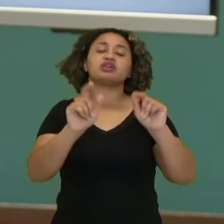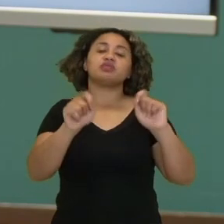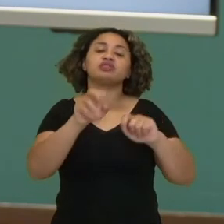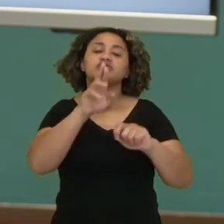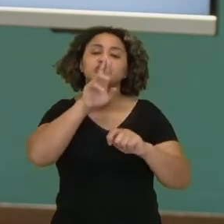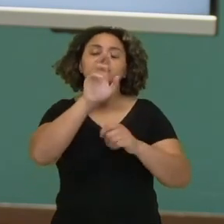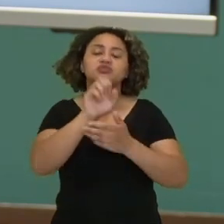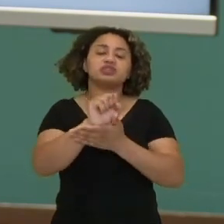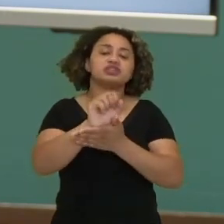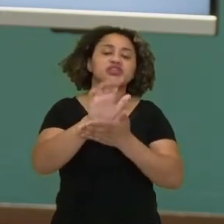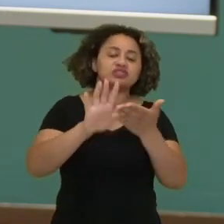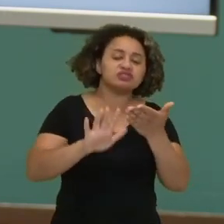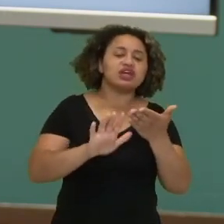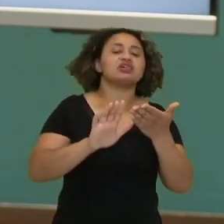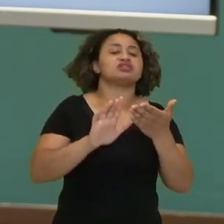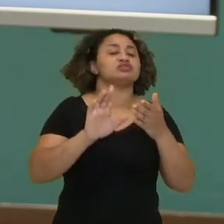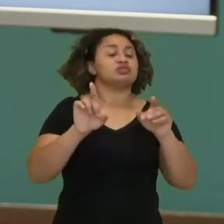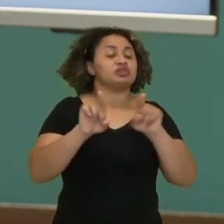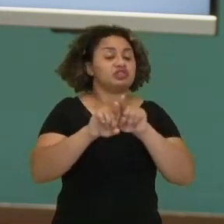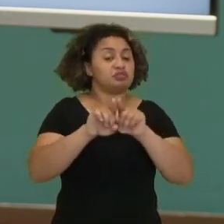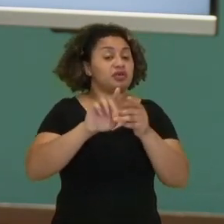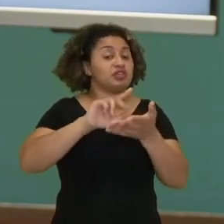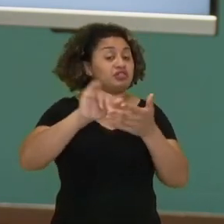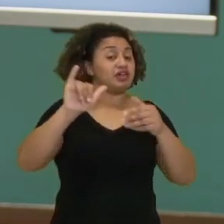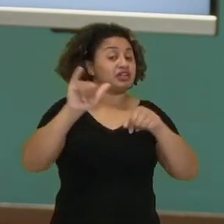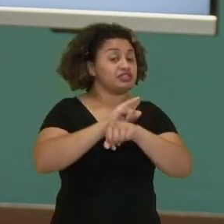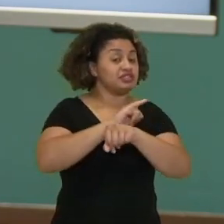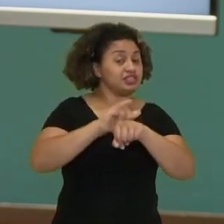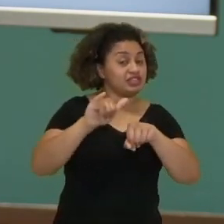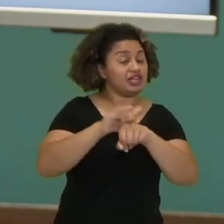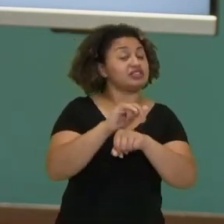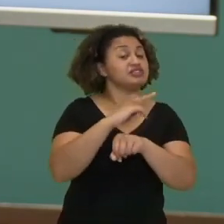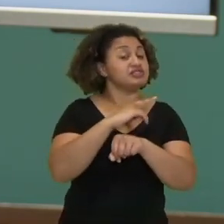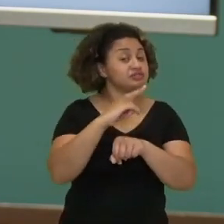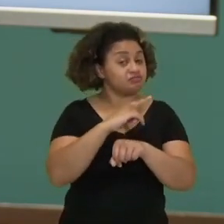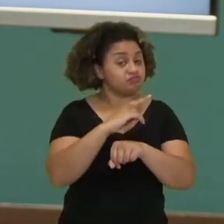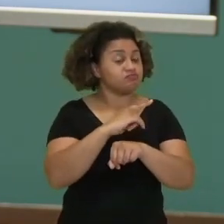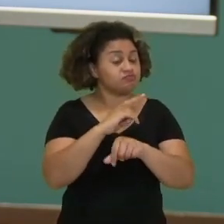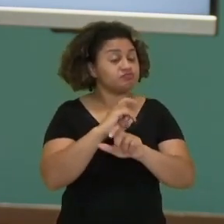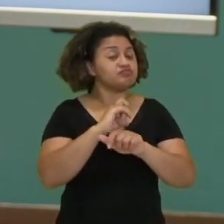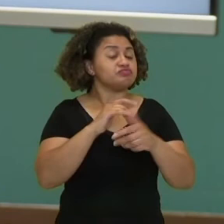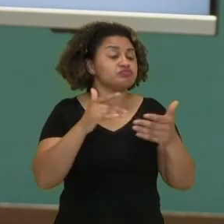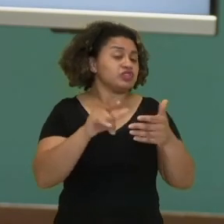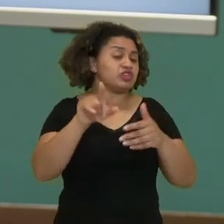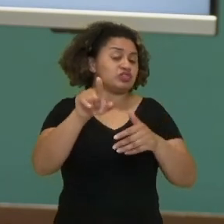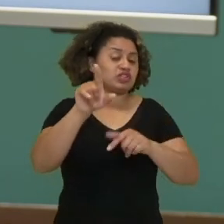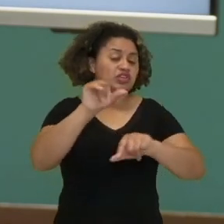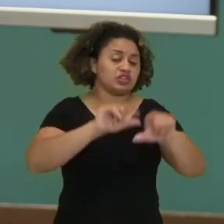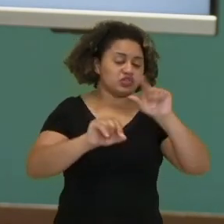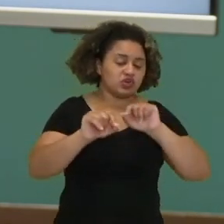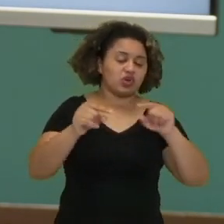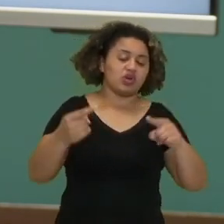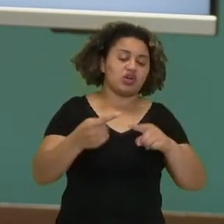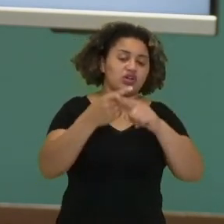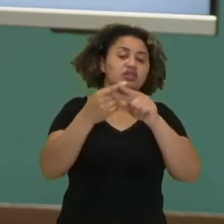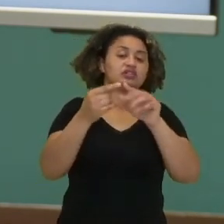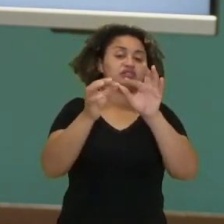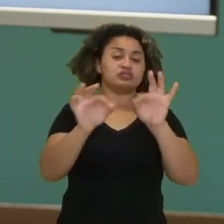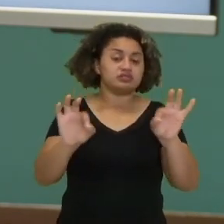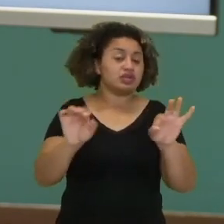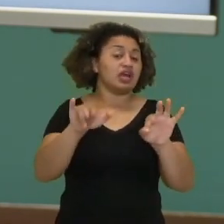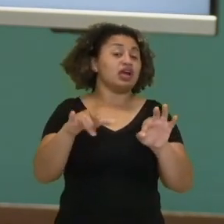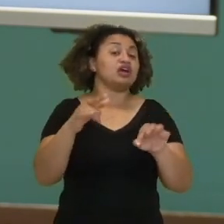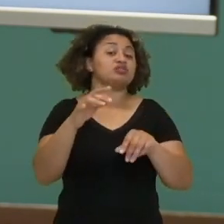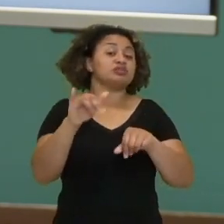resolver esse exercício também de várias formas, certo? a regra de 3 simples é